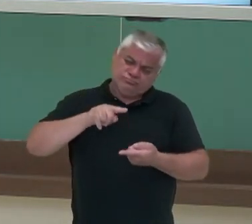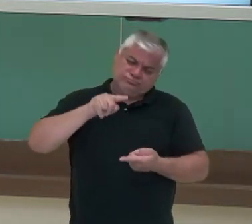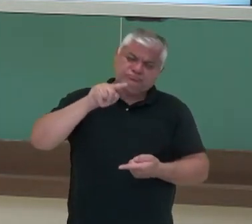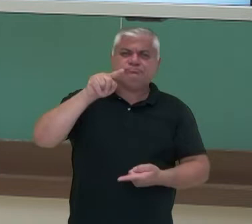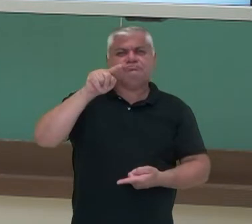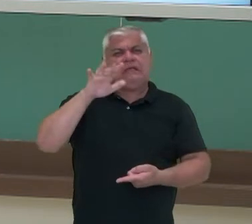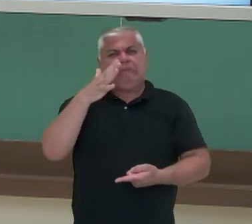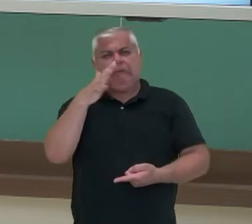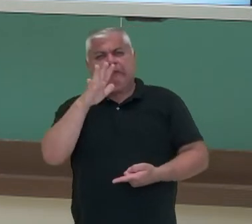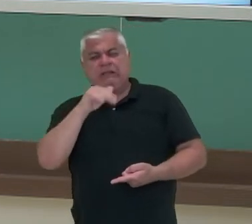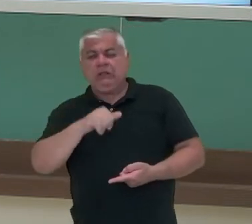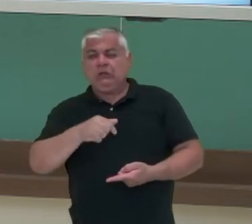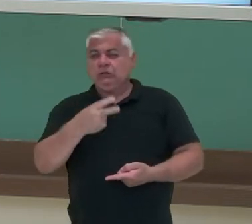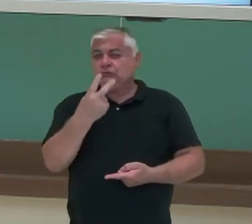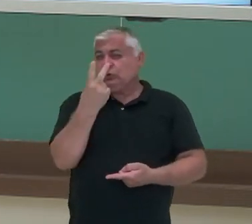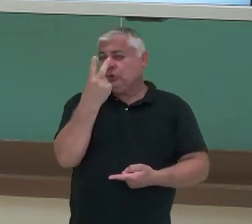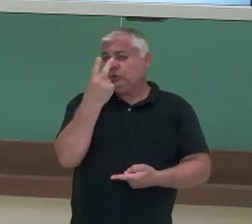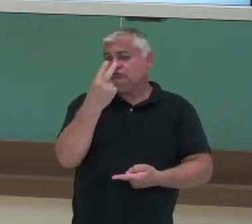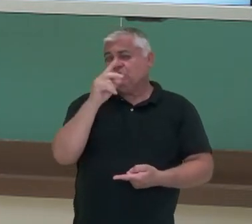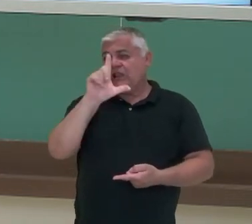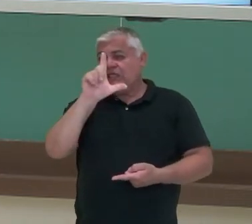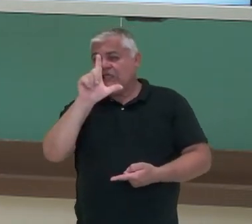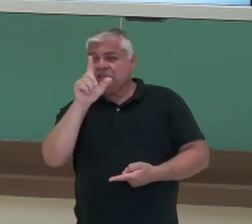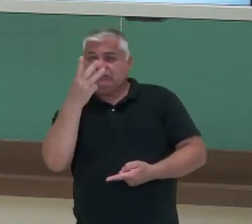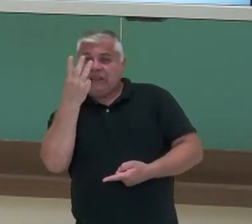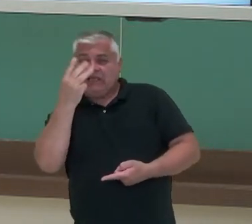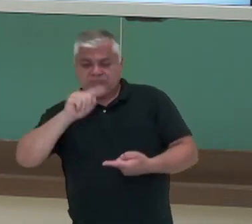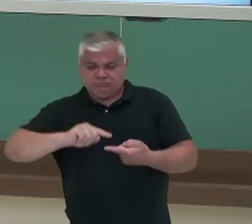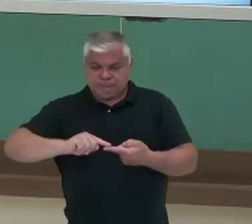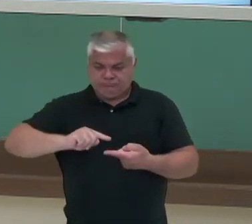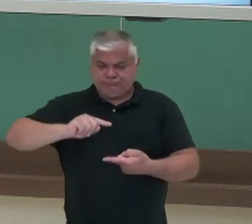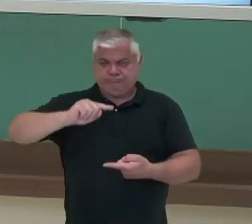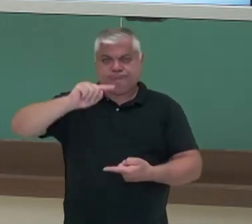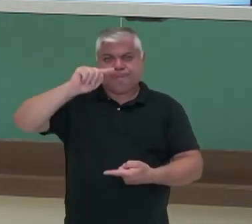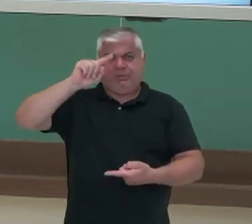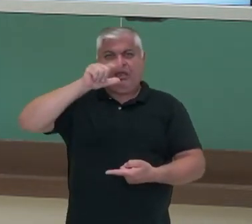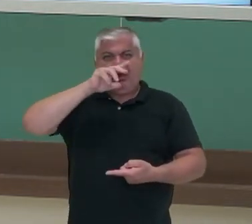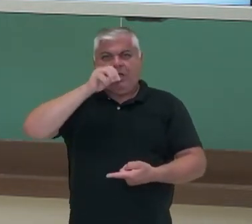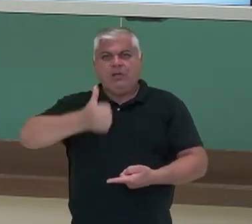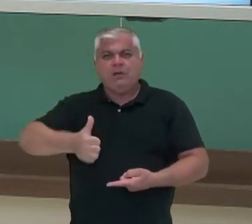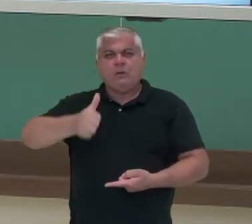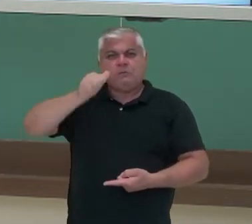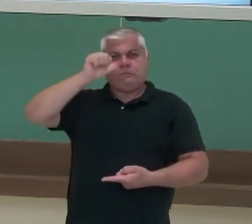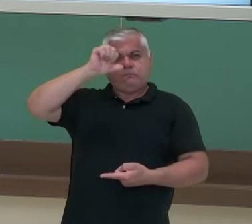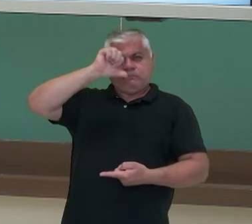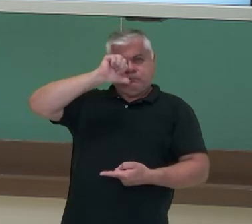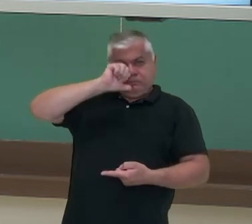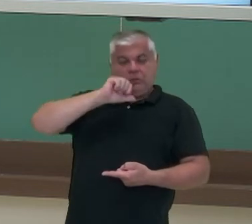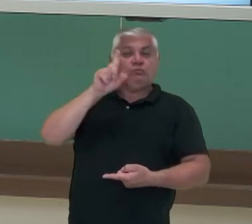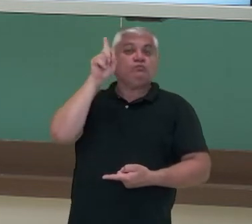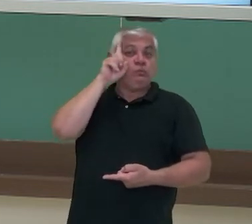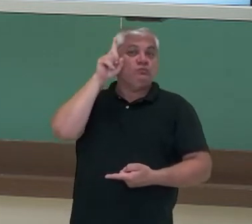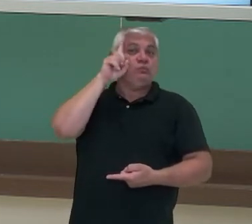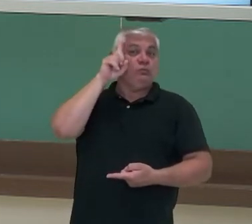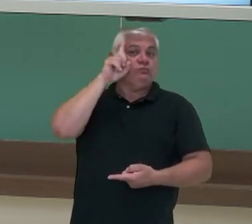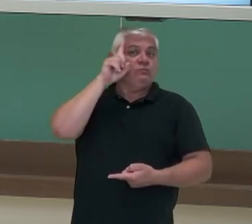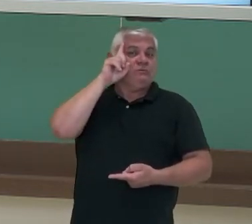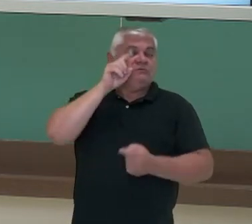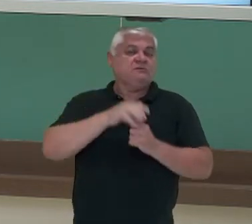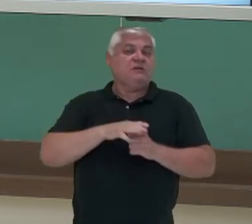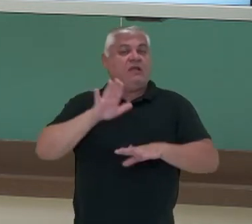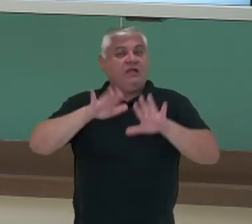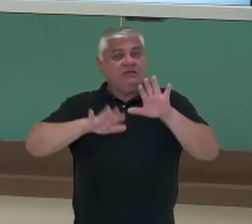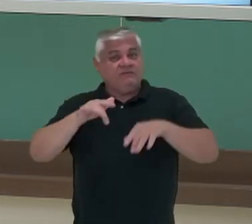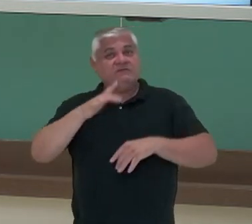tomar entre 2 a 3 litros de água por dia. Isso é uma média. Tem pessoas que precisam, às vezes,